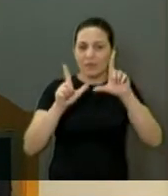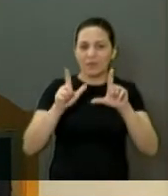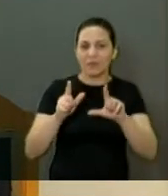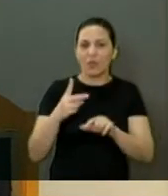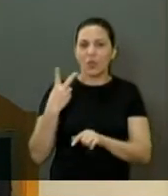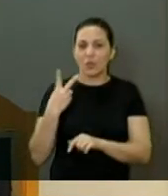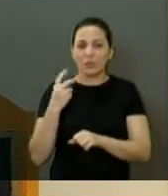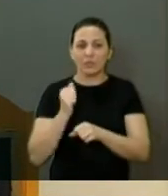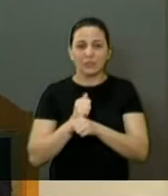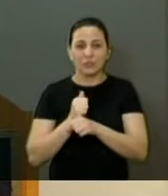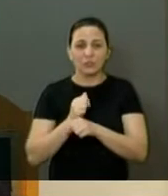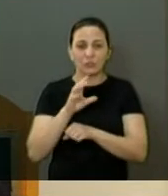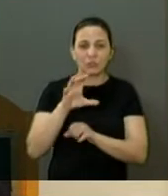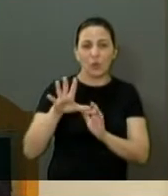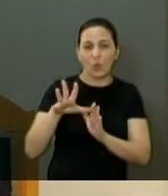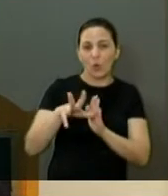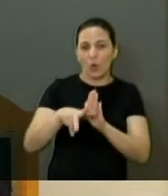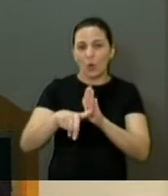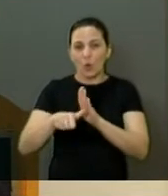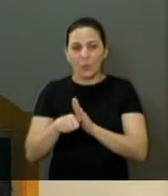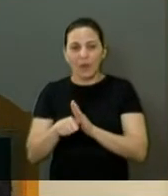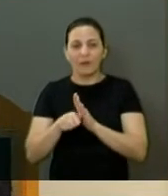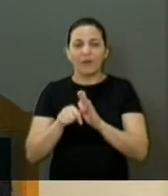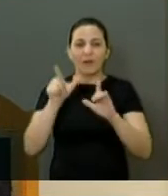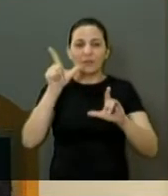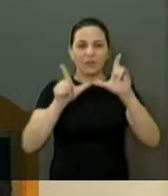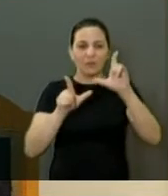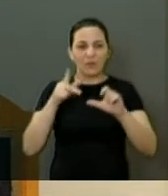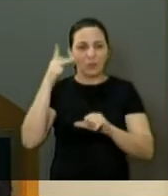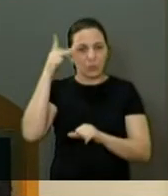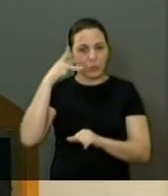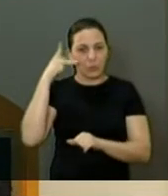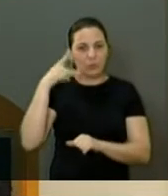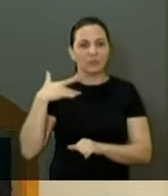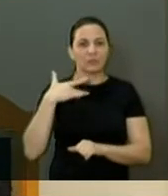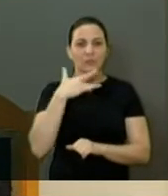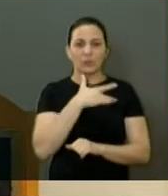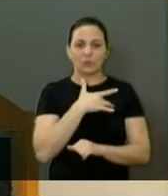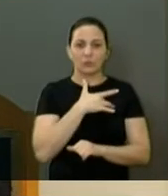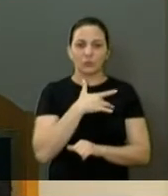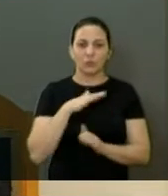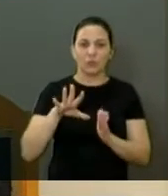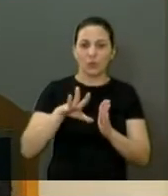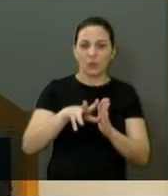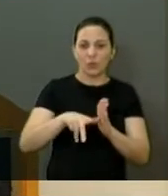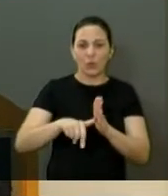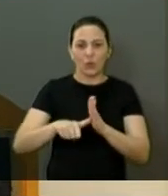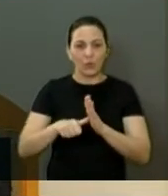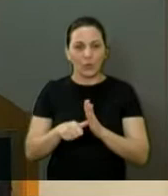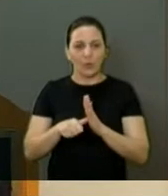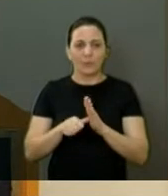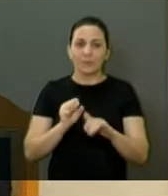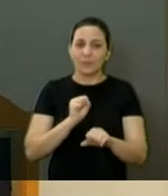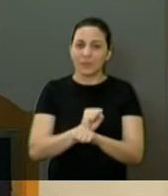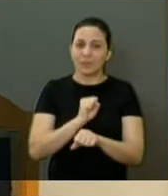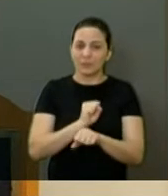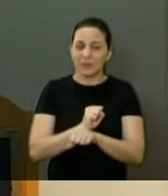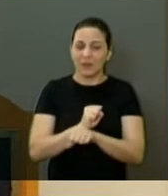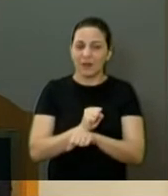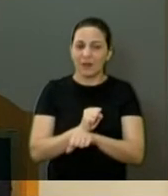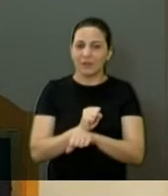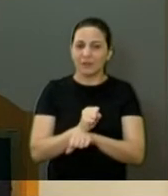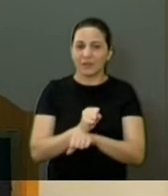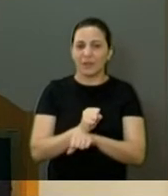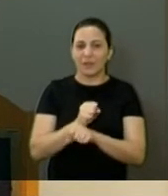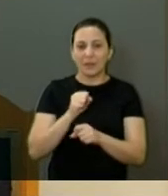dois anos roubar a tv do posto de saúde na televisão pessoal de xin hai ficar guardando as consultas